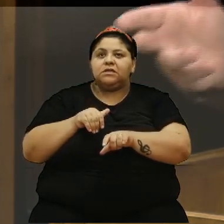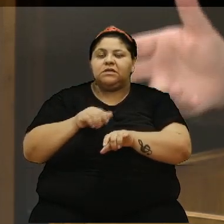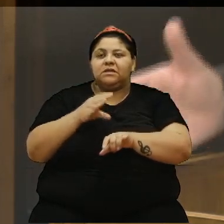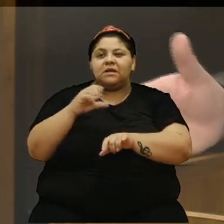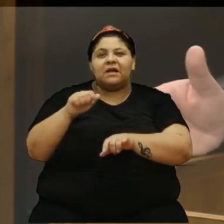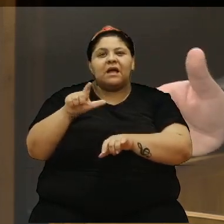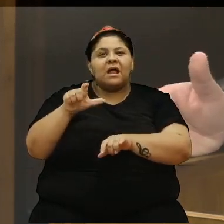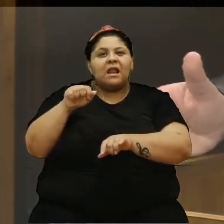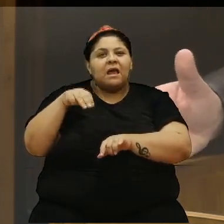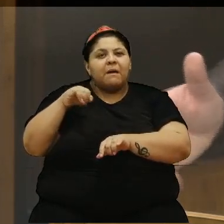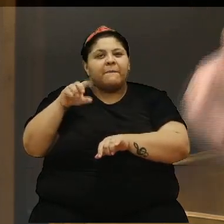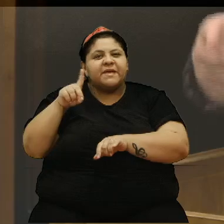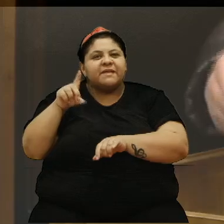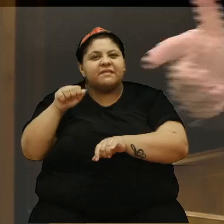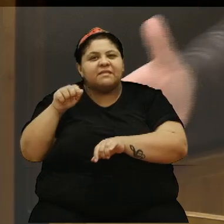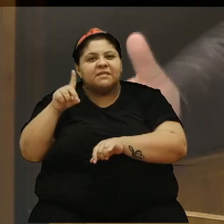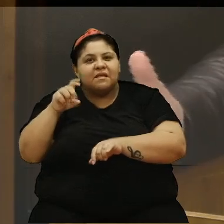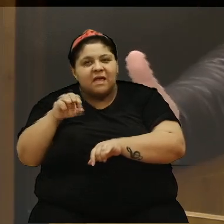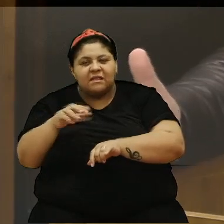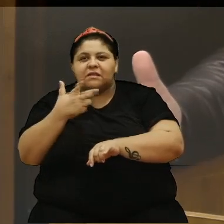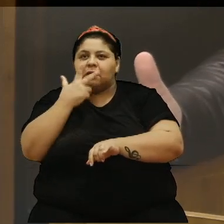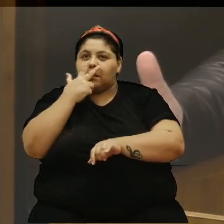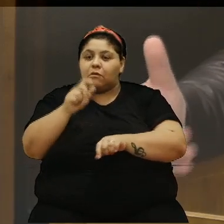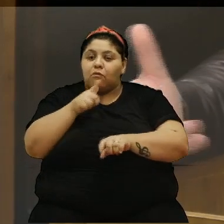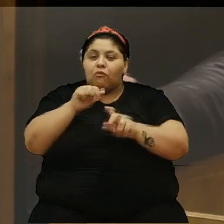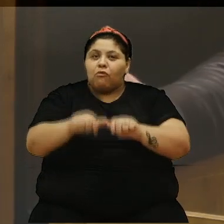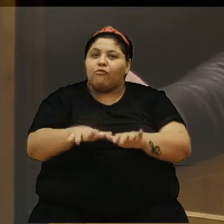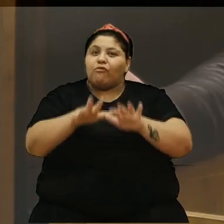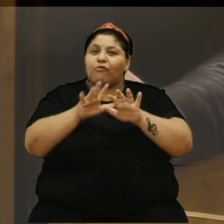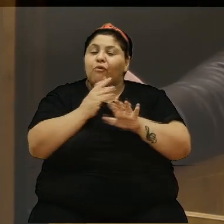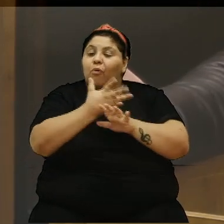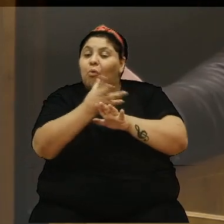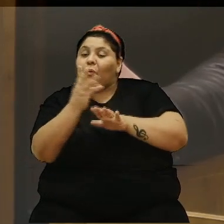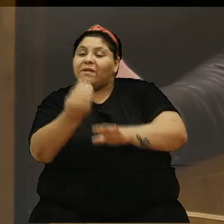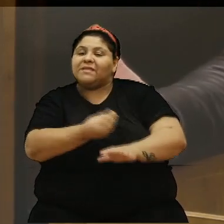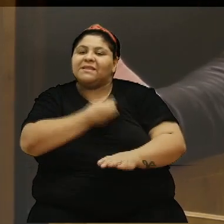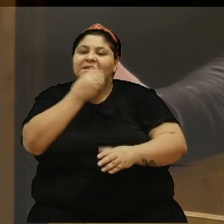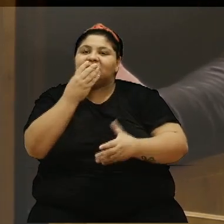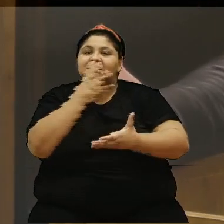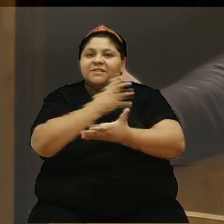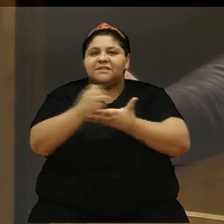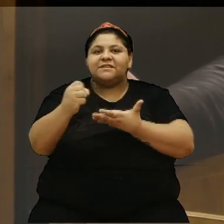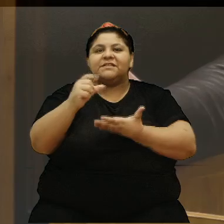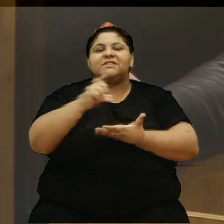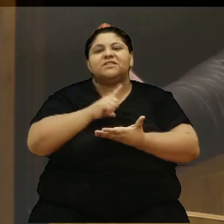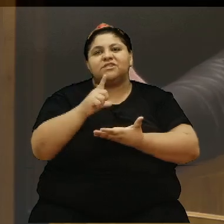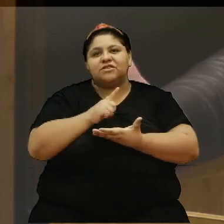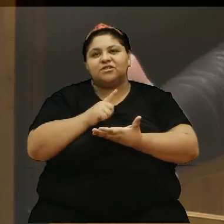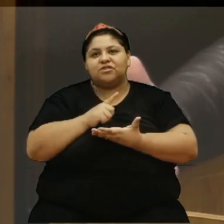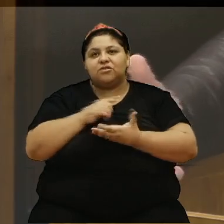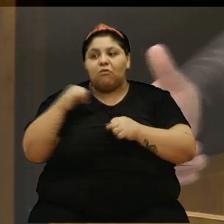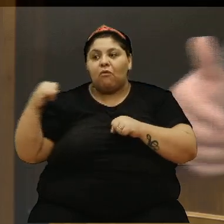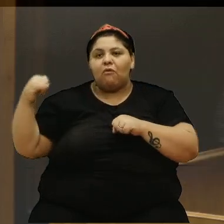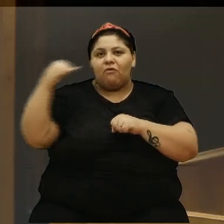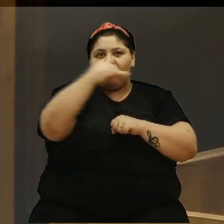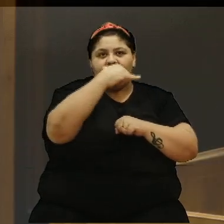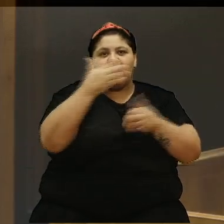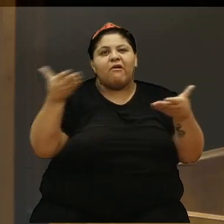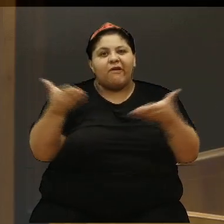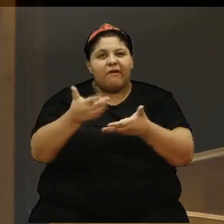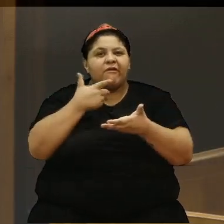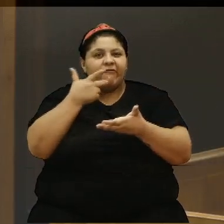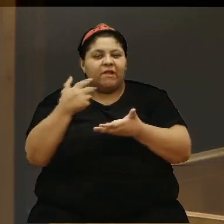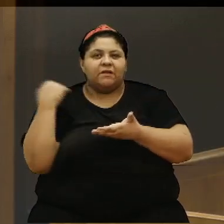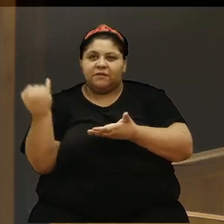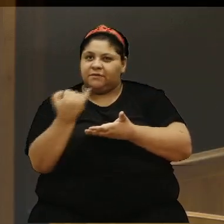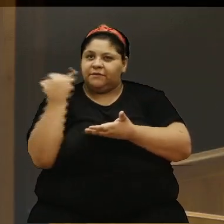como foram os casos das enchentes. Quantas vidas poderiam ter sido salvas se nós tivéssemos um socorro aeromédico? E aqui eu faço um destaque